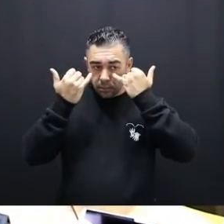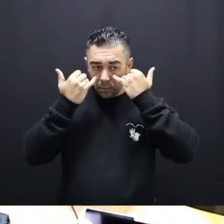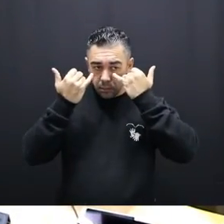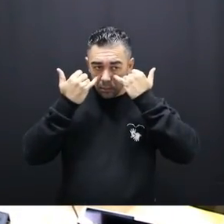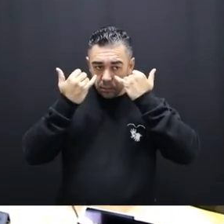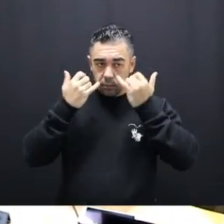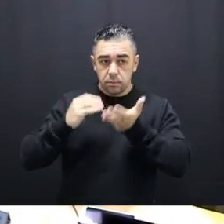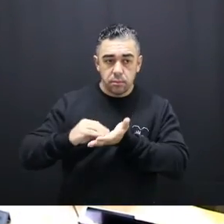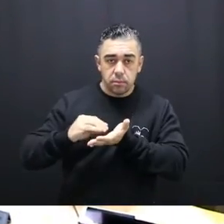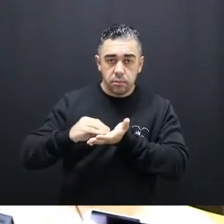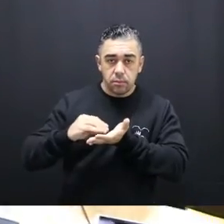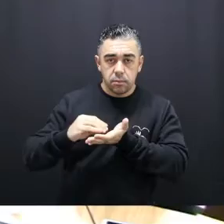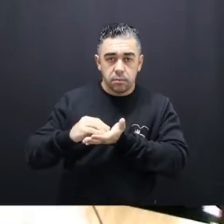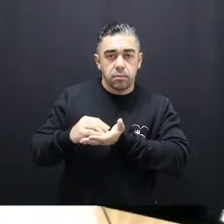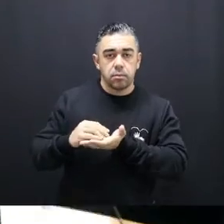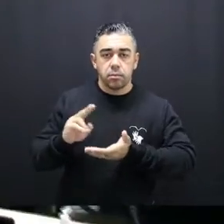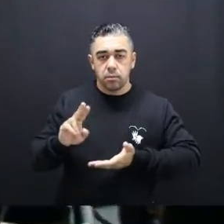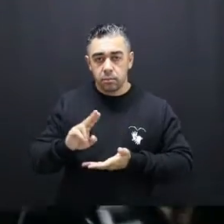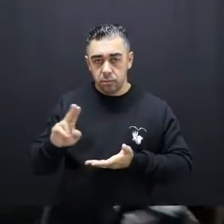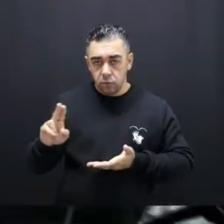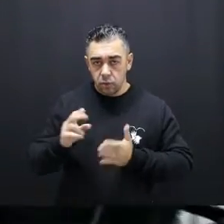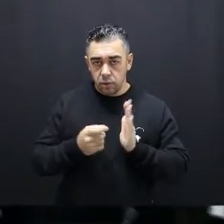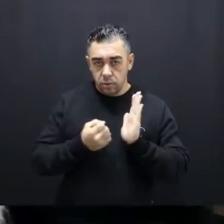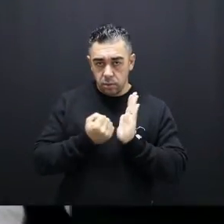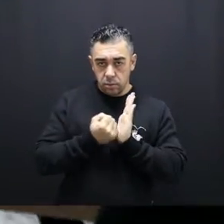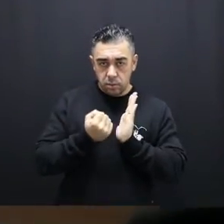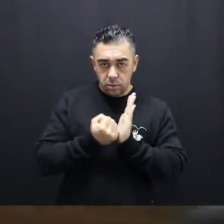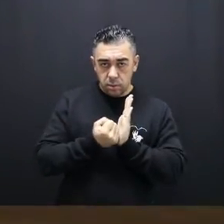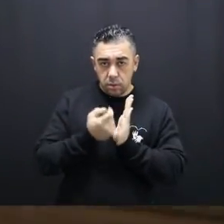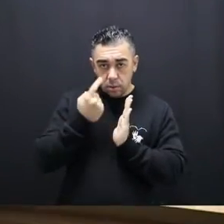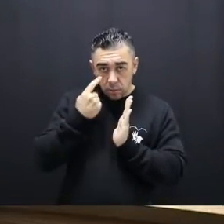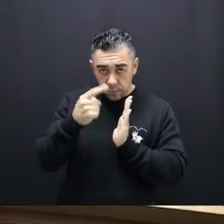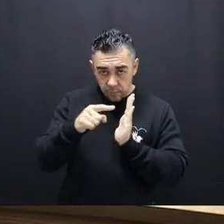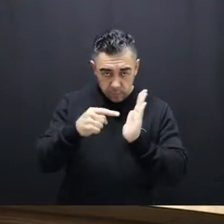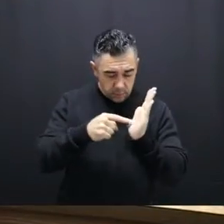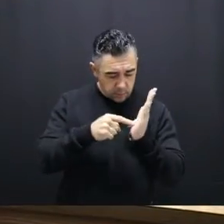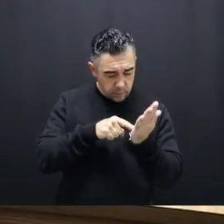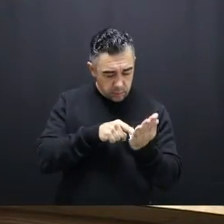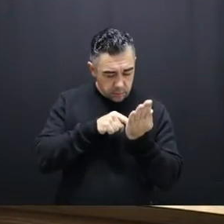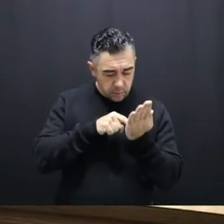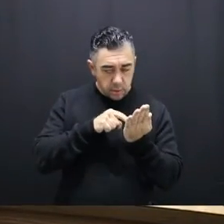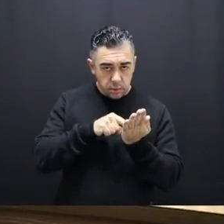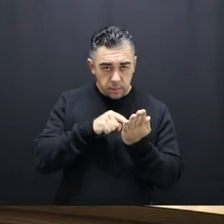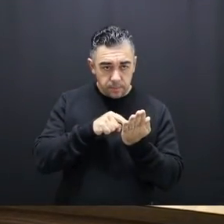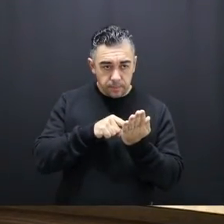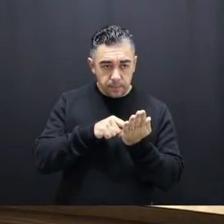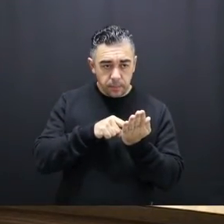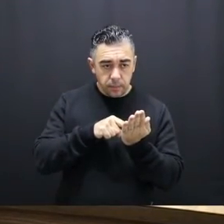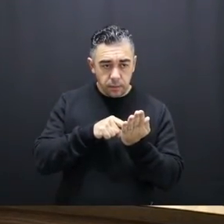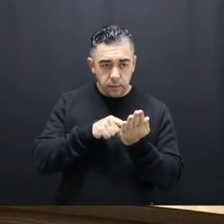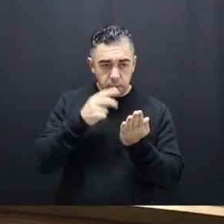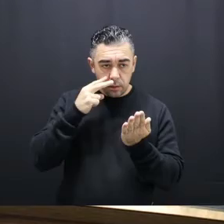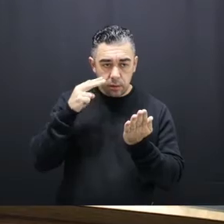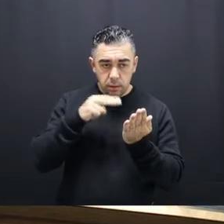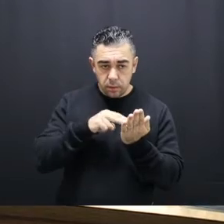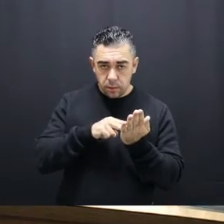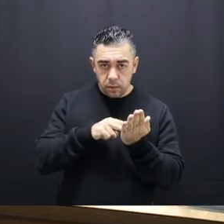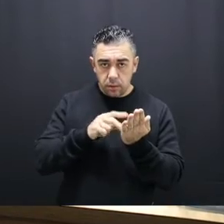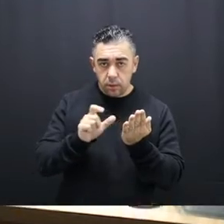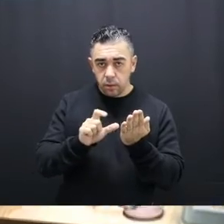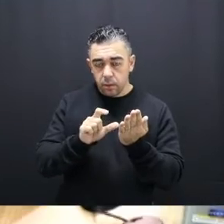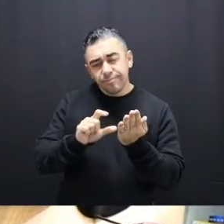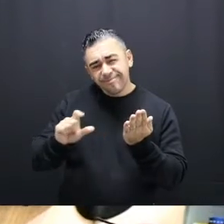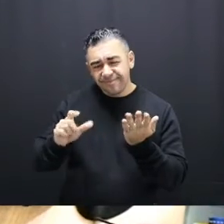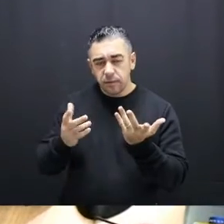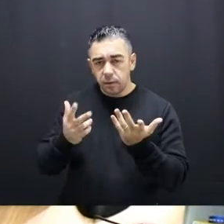eu não vou citar o nome de um dos contatos que eu queria que a senhora fez casa para mim só que só está contrato aberto na mão aí tá eu não vou citar